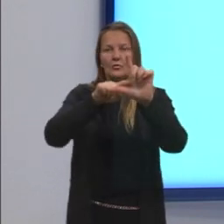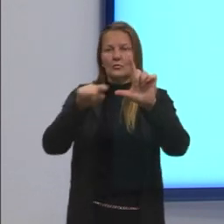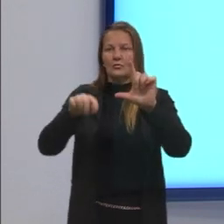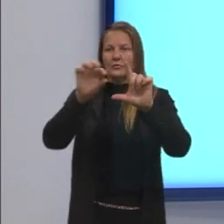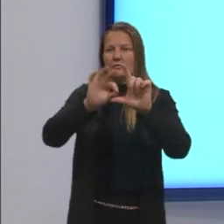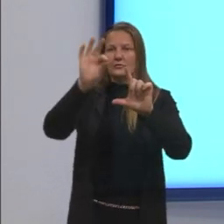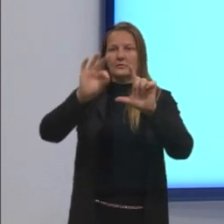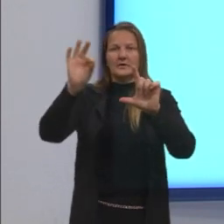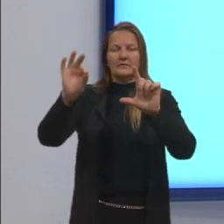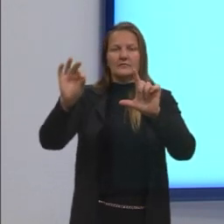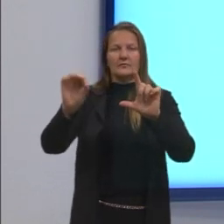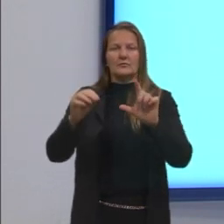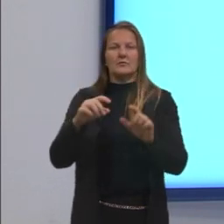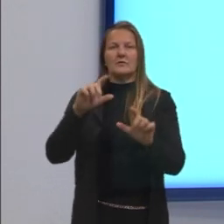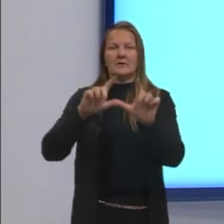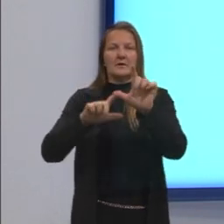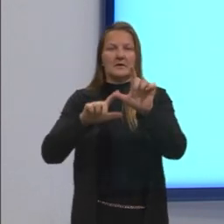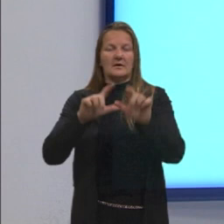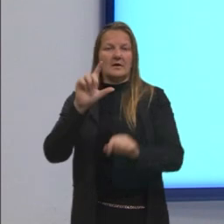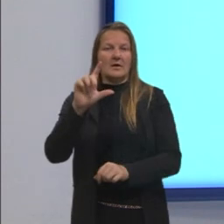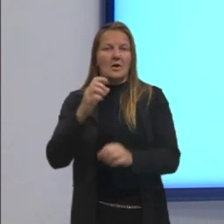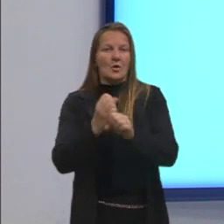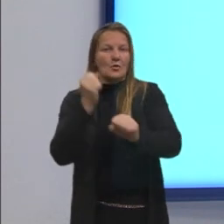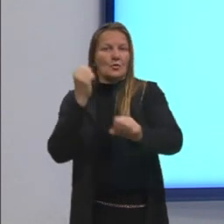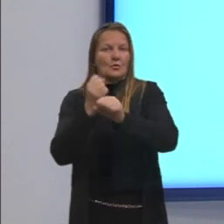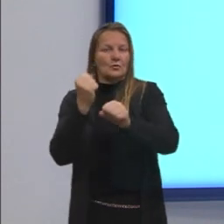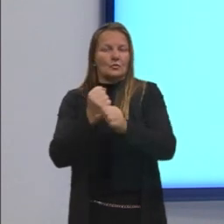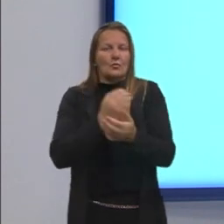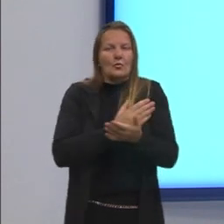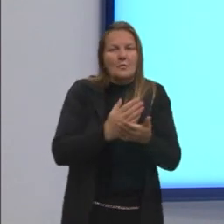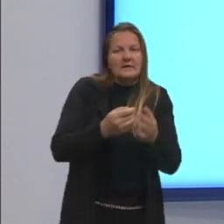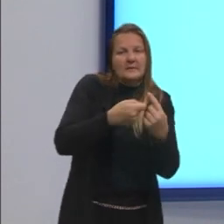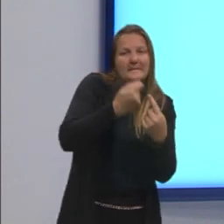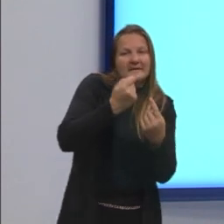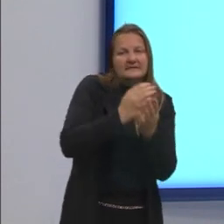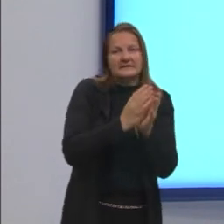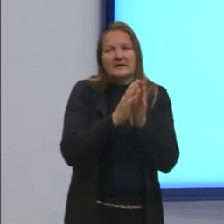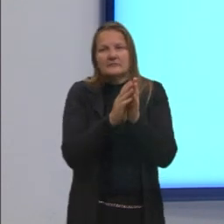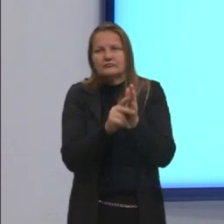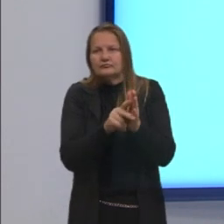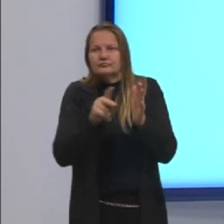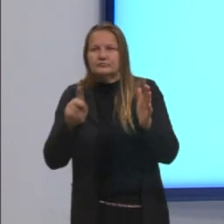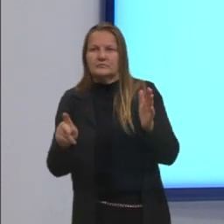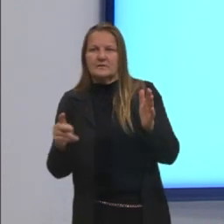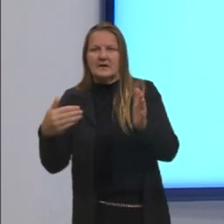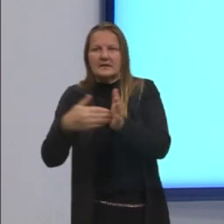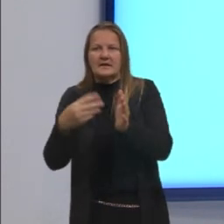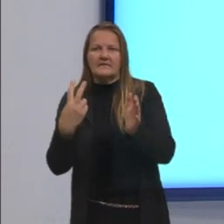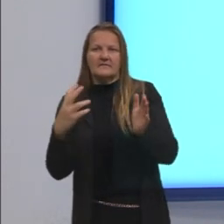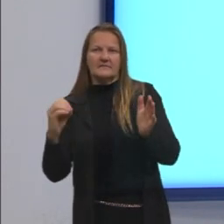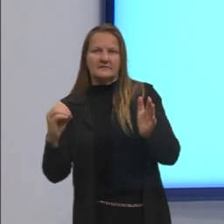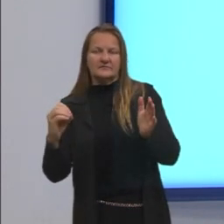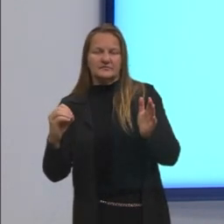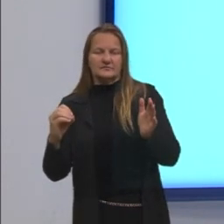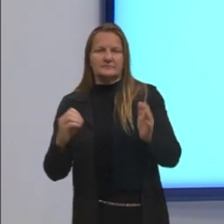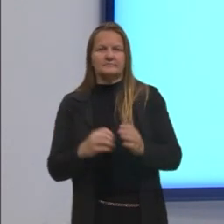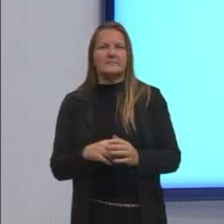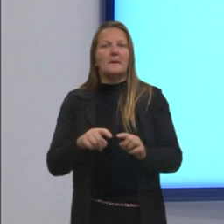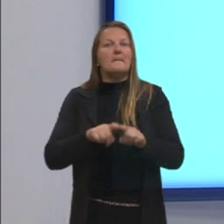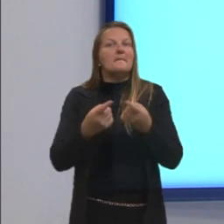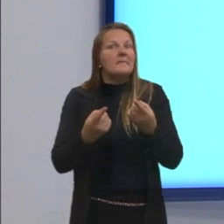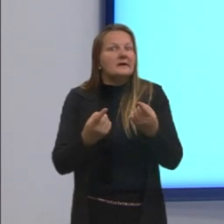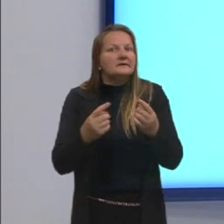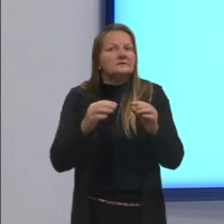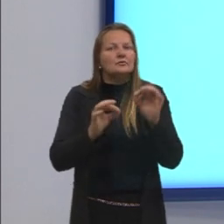o lucro L dessa loja desde o início do mês até o dia 20 mas esse comportamento